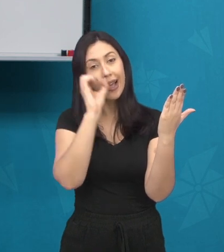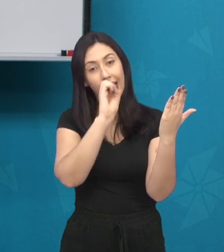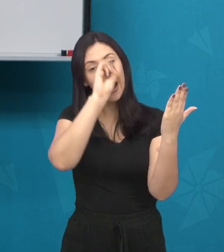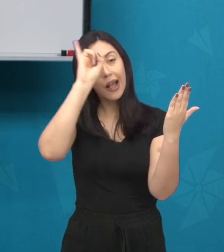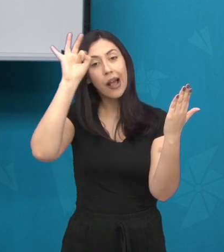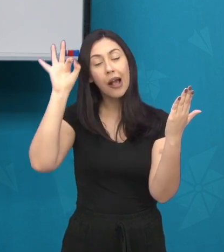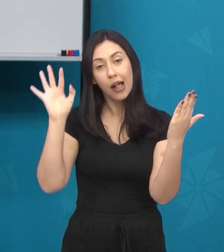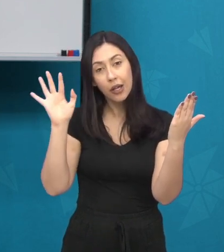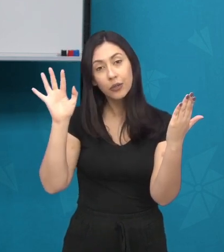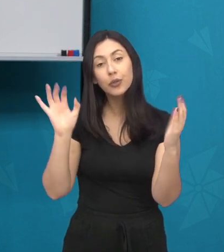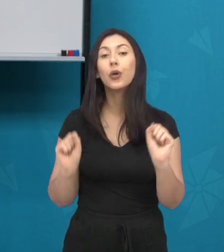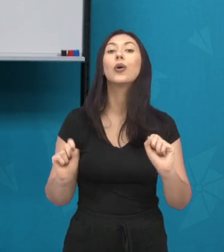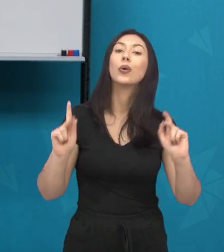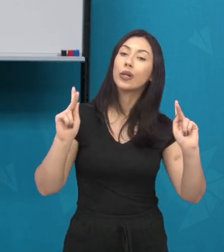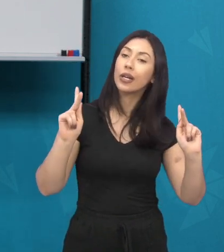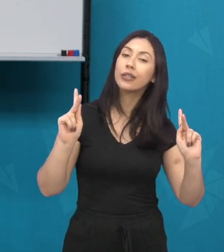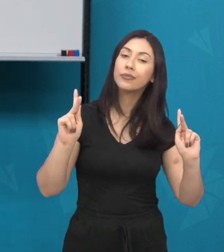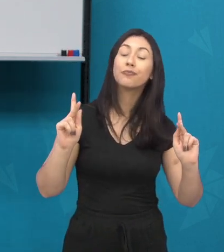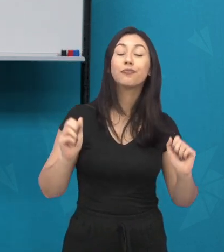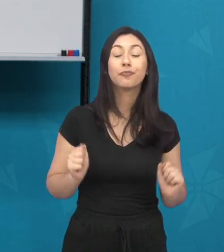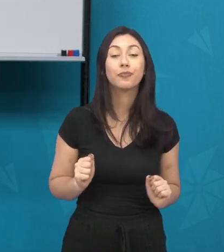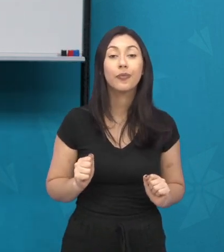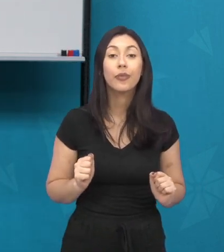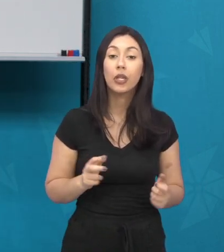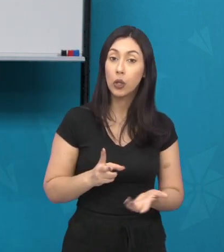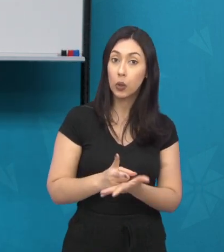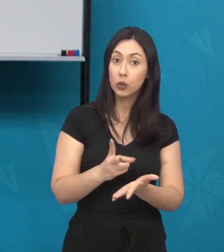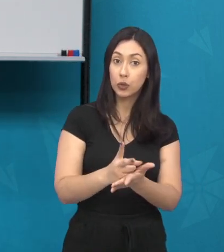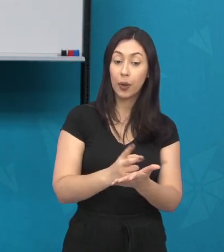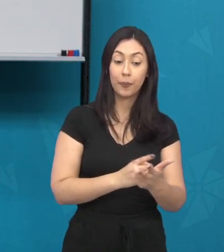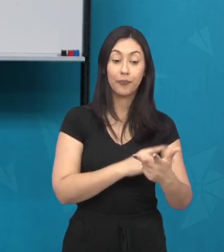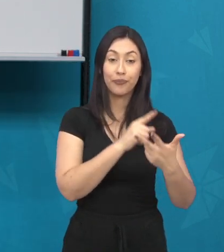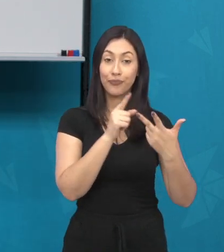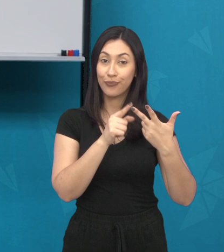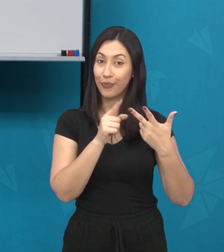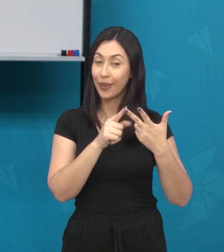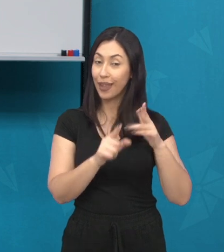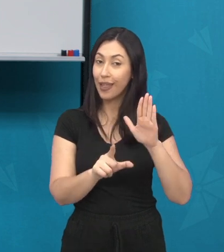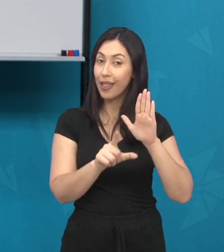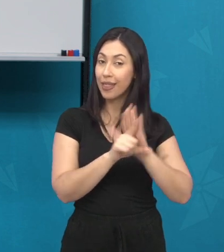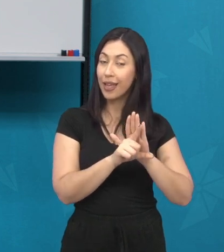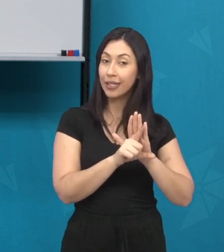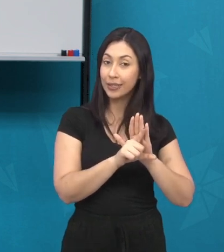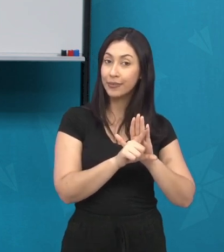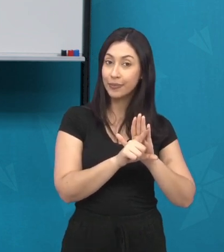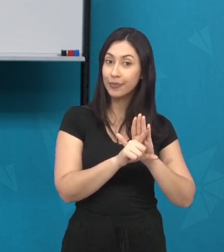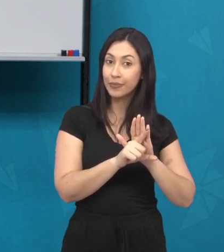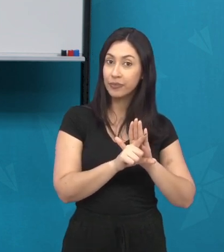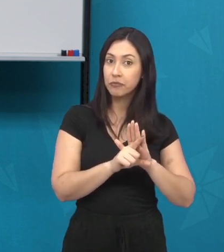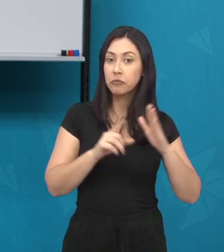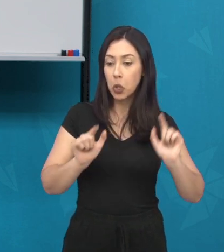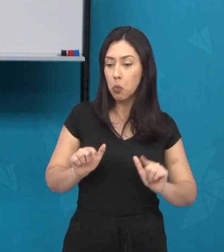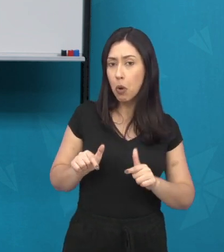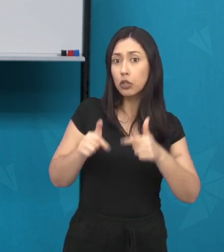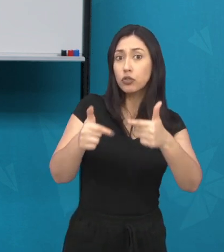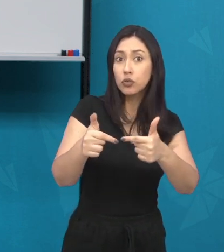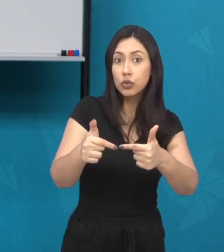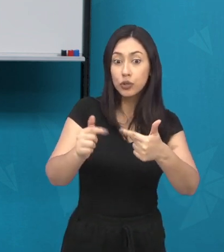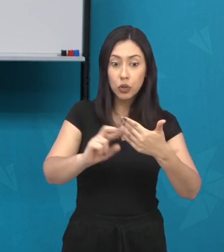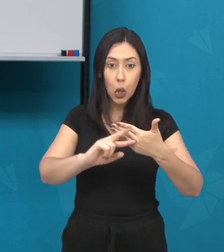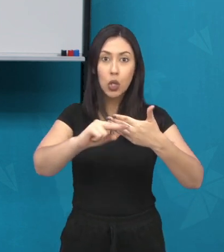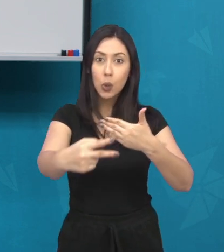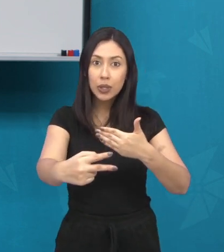ser desenvolvido beleza vamos lá terceira lei de Newton princípio da ação e